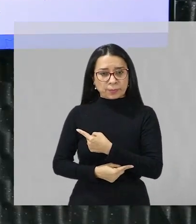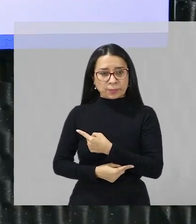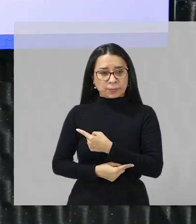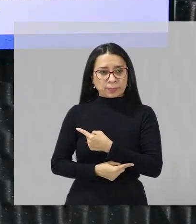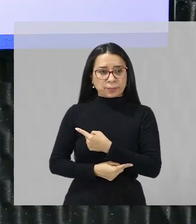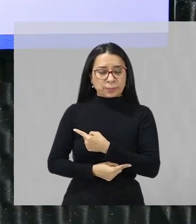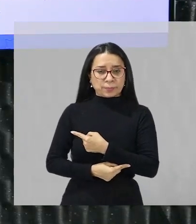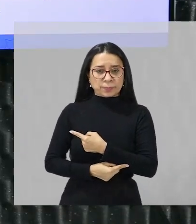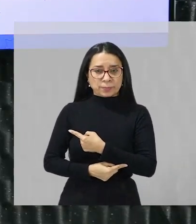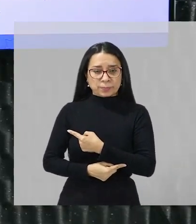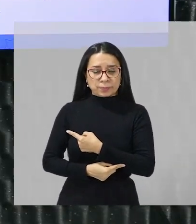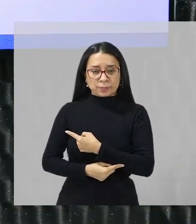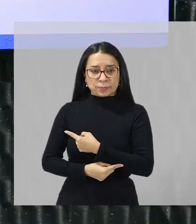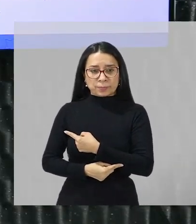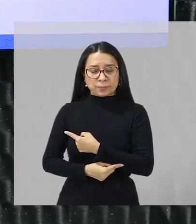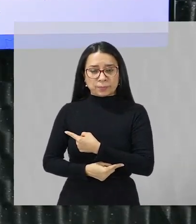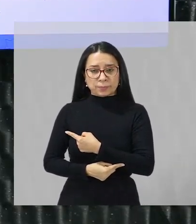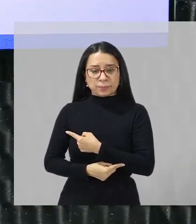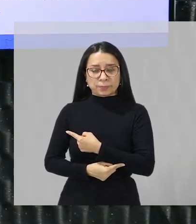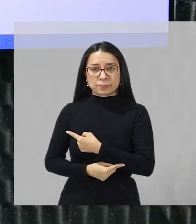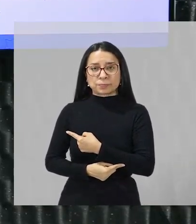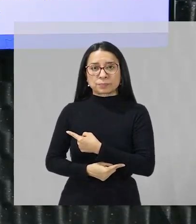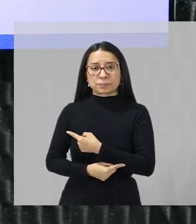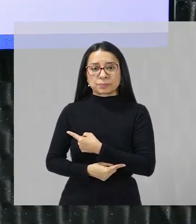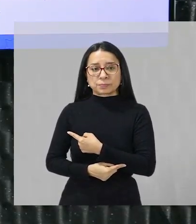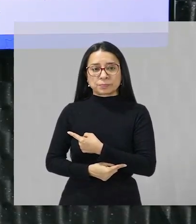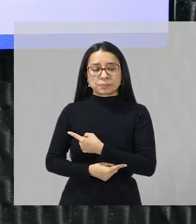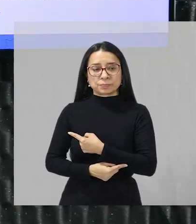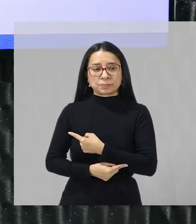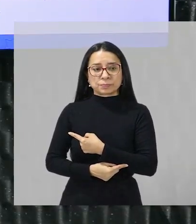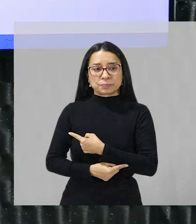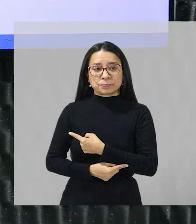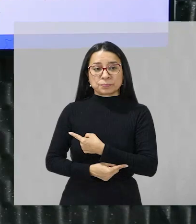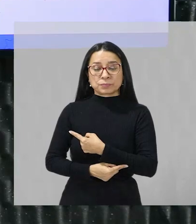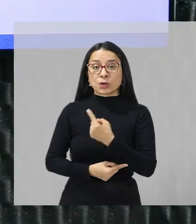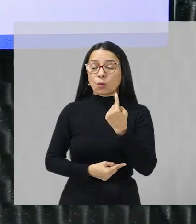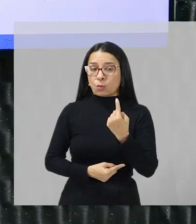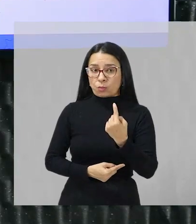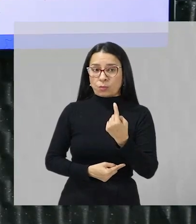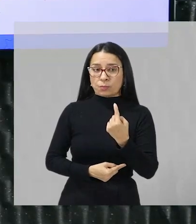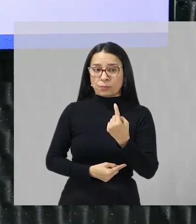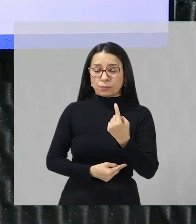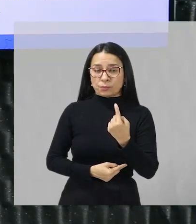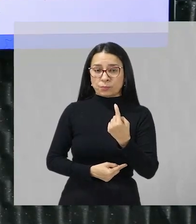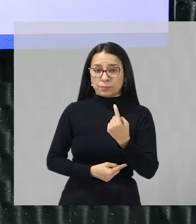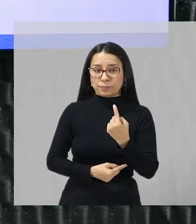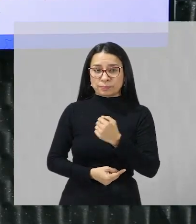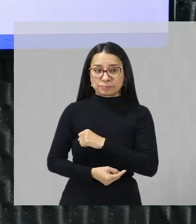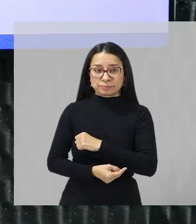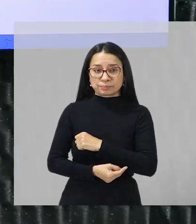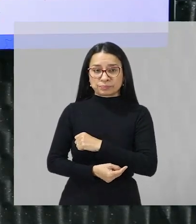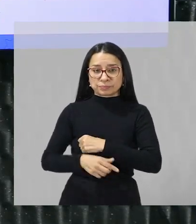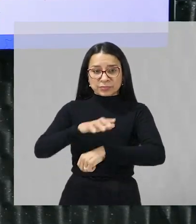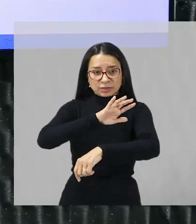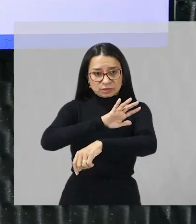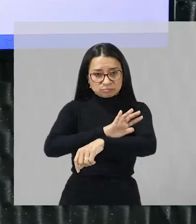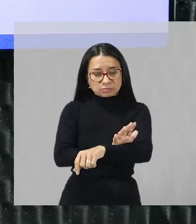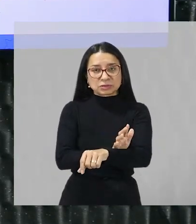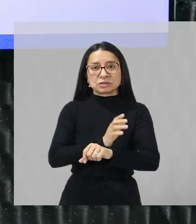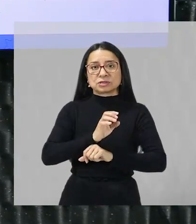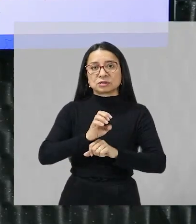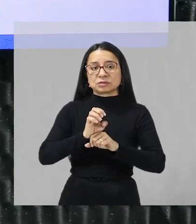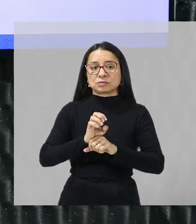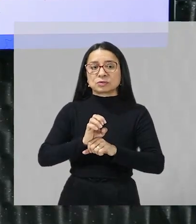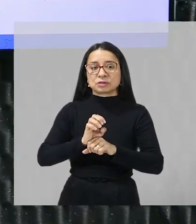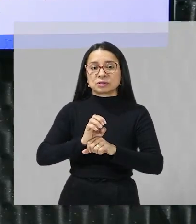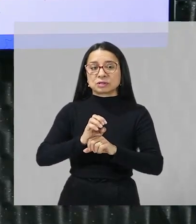hegemônicas de gênero e sexualidade. Por outro lado, demonstram a não existência de um único tipo de